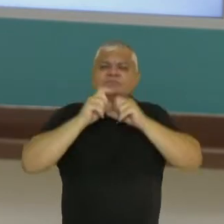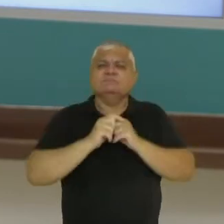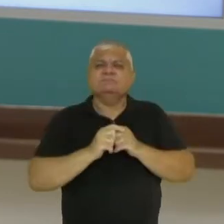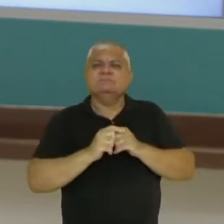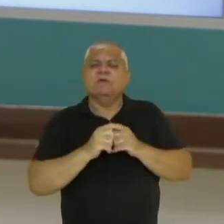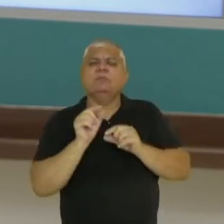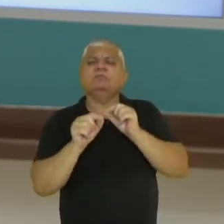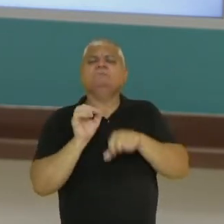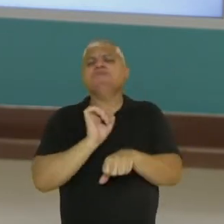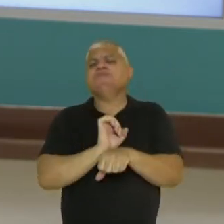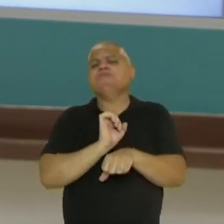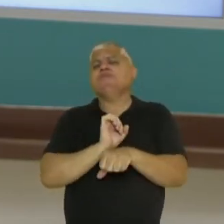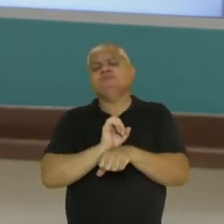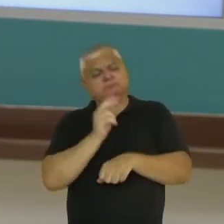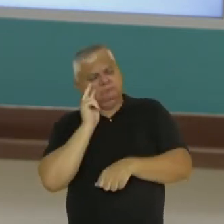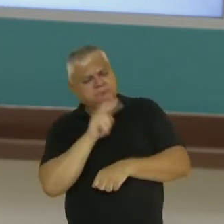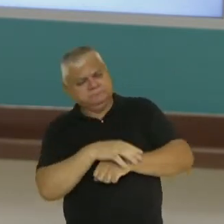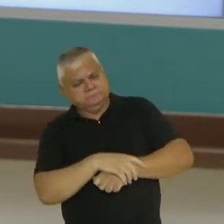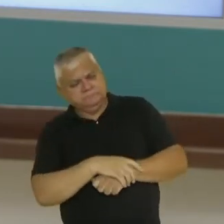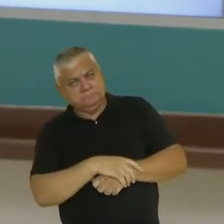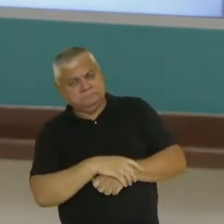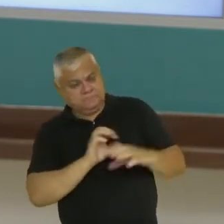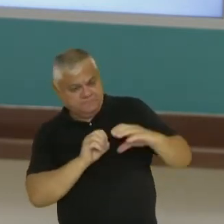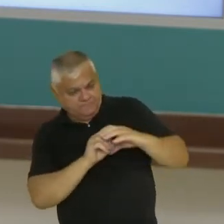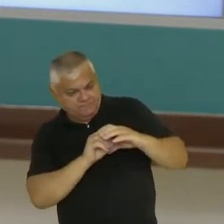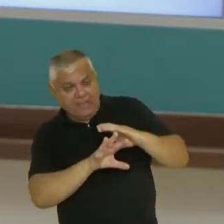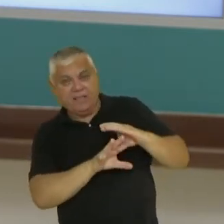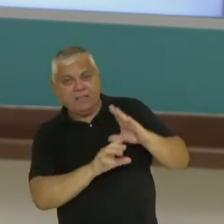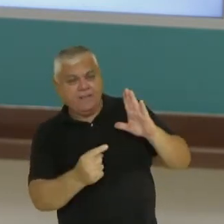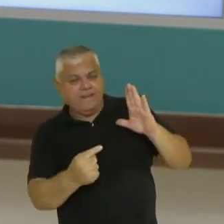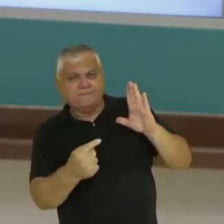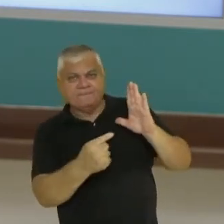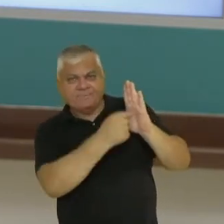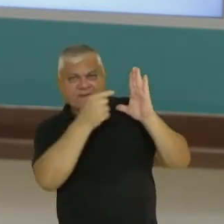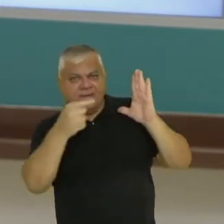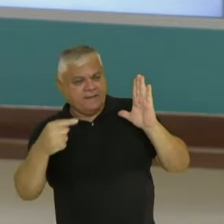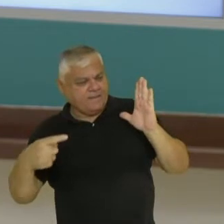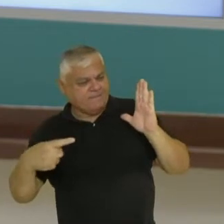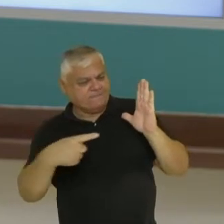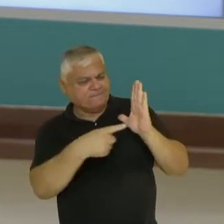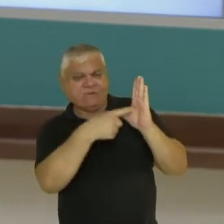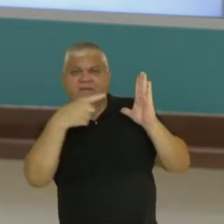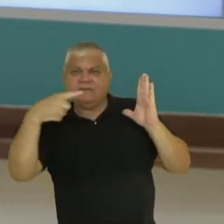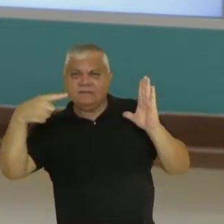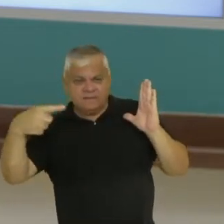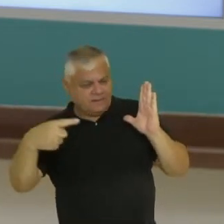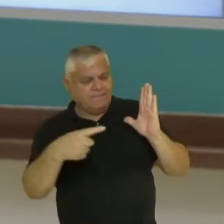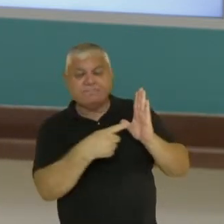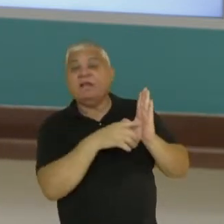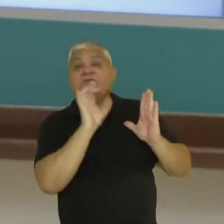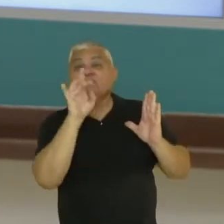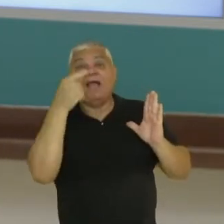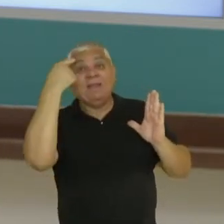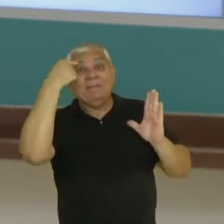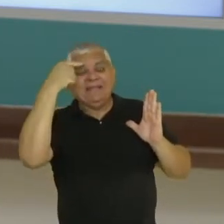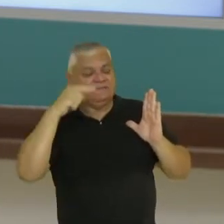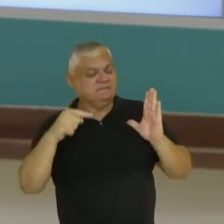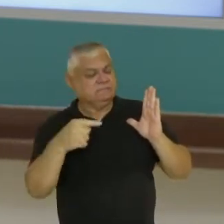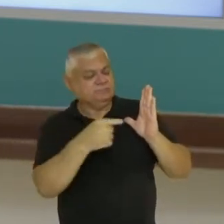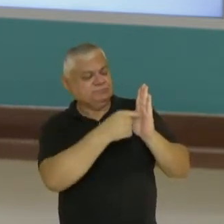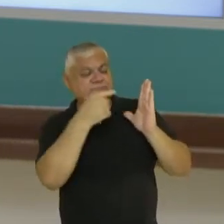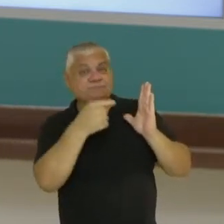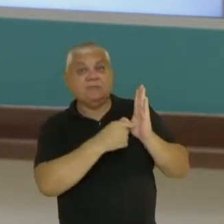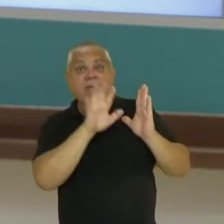ele esperava que acontecesse, né? Que todas as marcações ficassem bem retinhas aqui, lá no seu detector. Mas com o